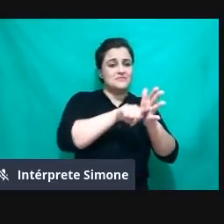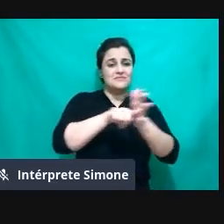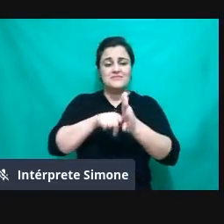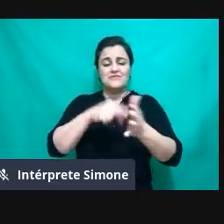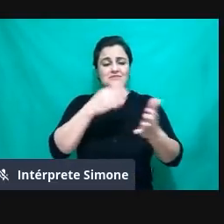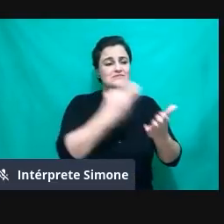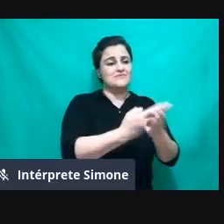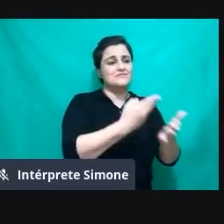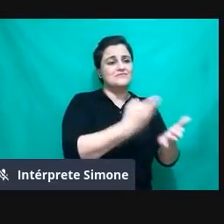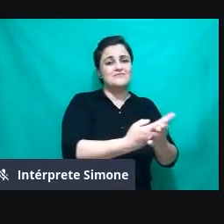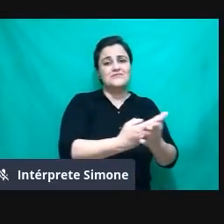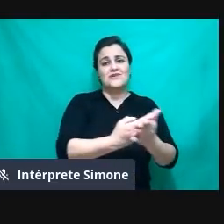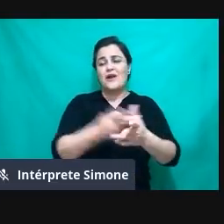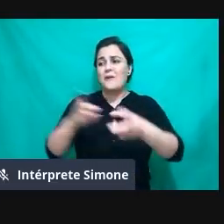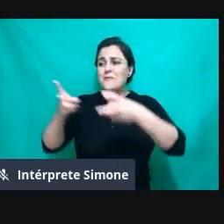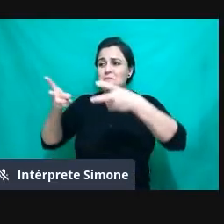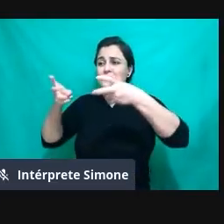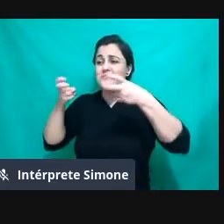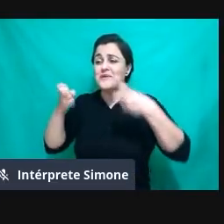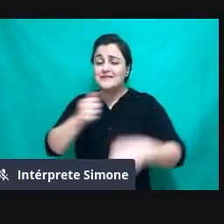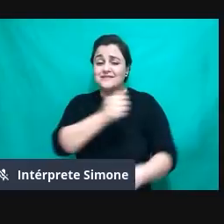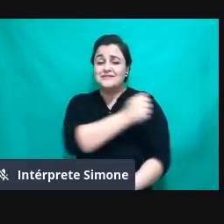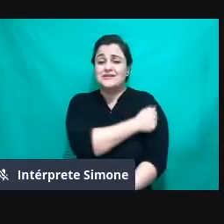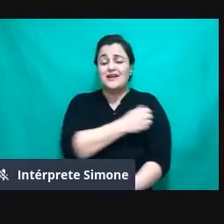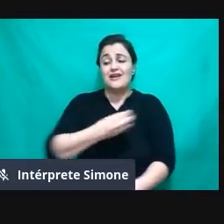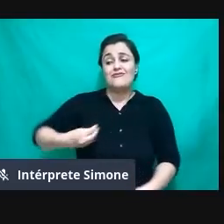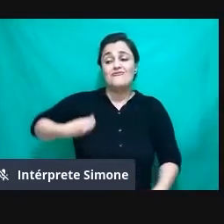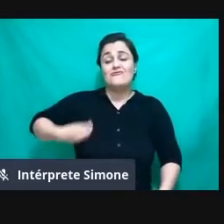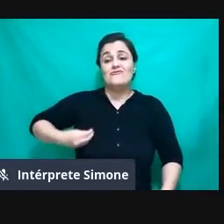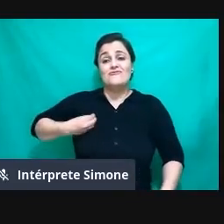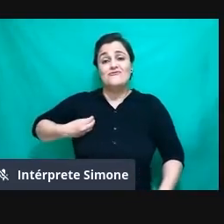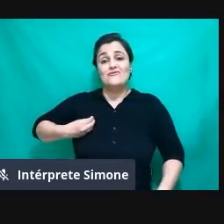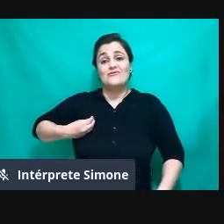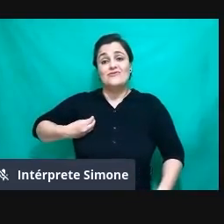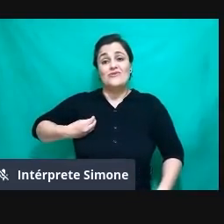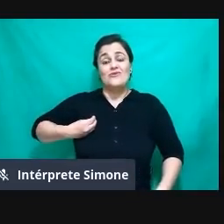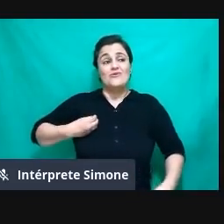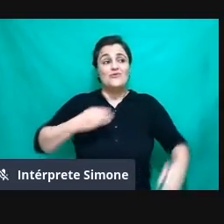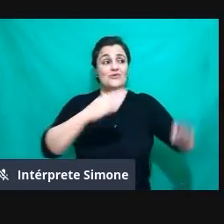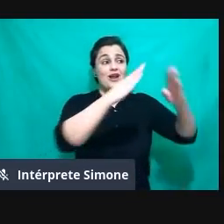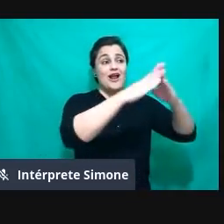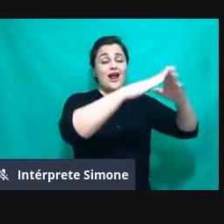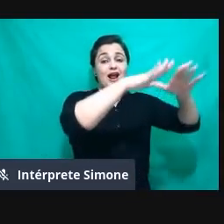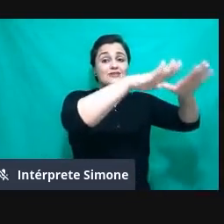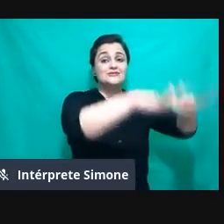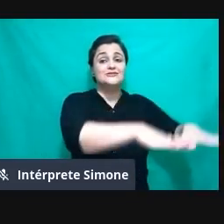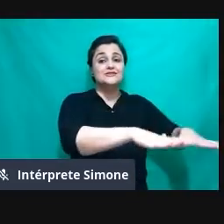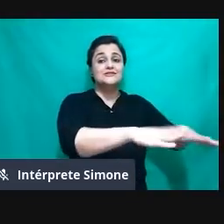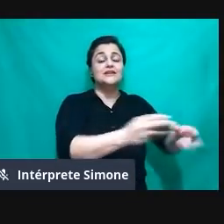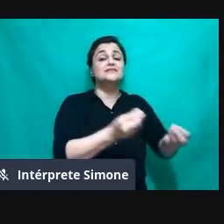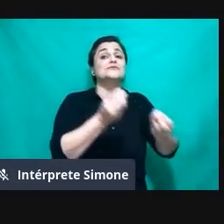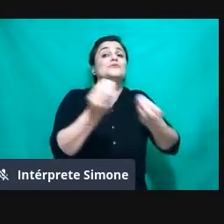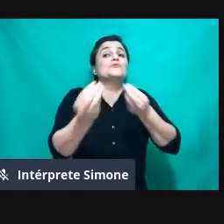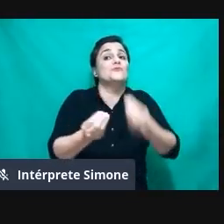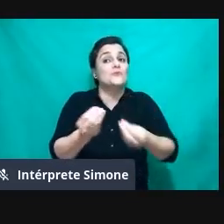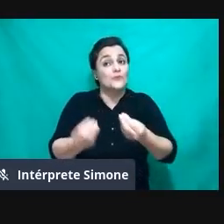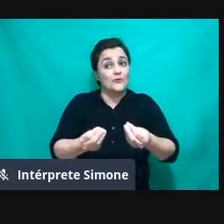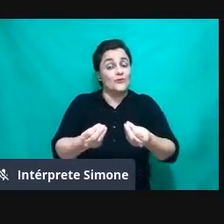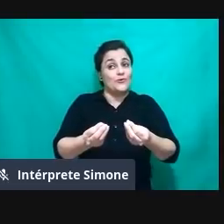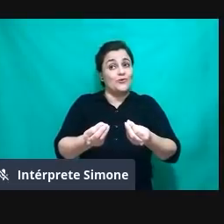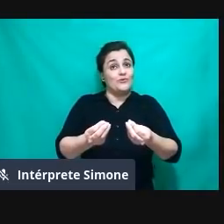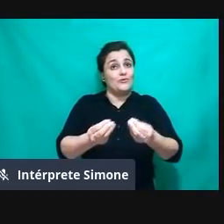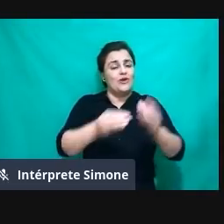aprendeu, como é que foi esse isolamento social para esses alunos. Alguns tiveram rotina de